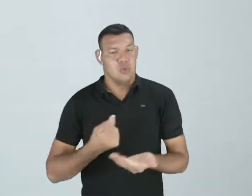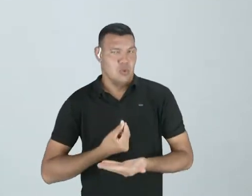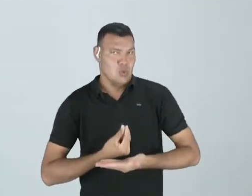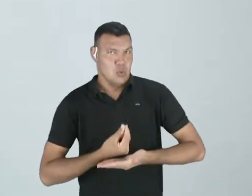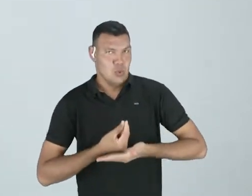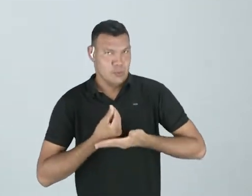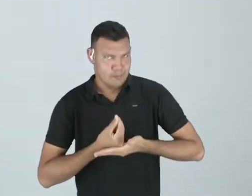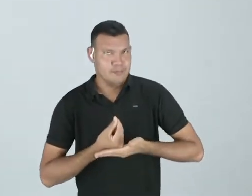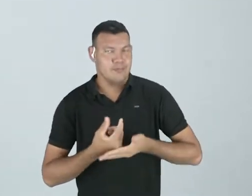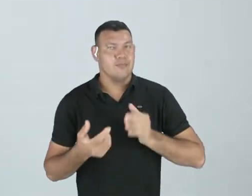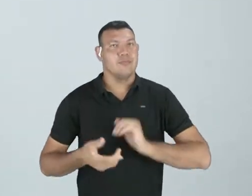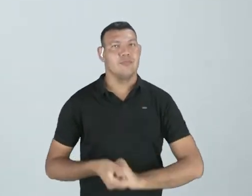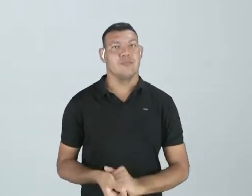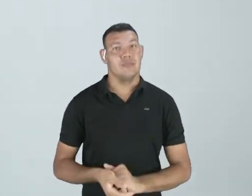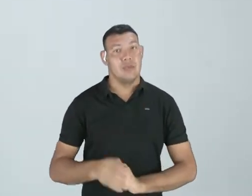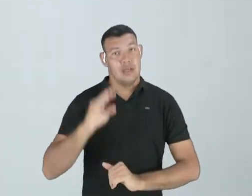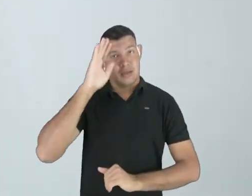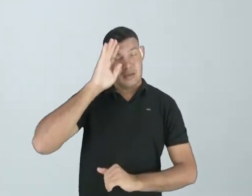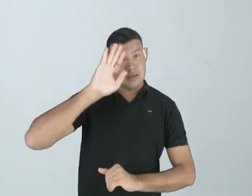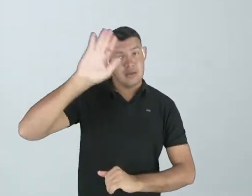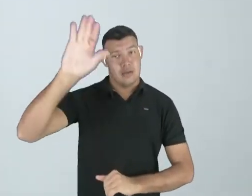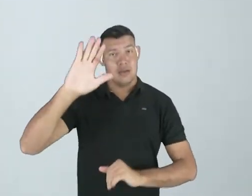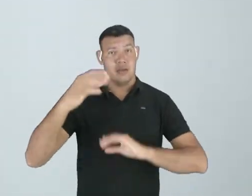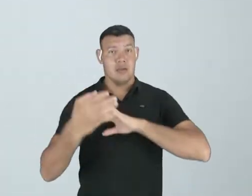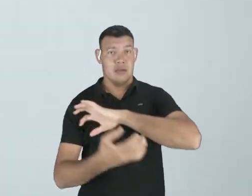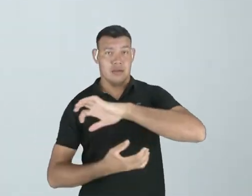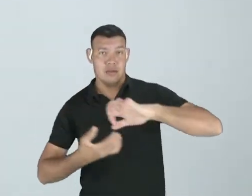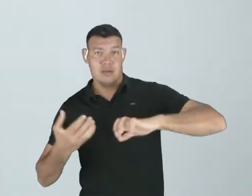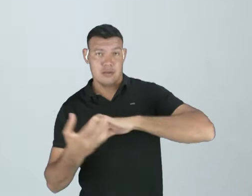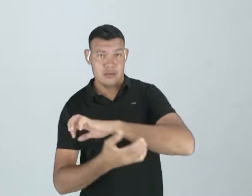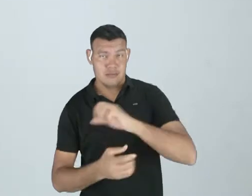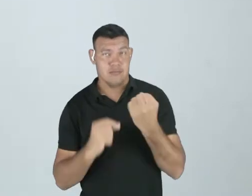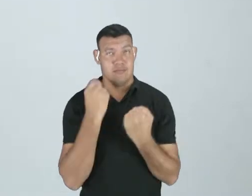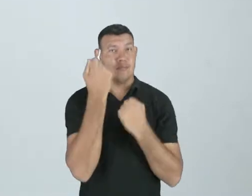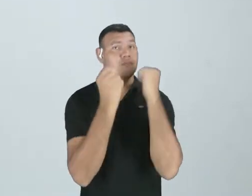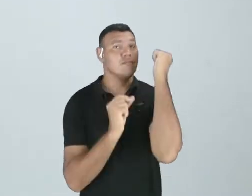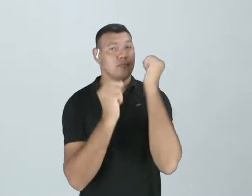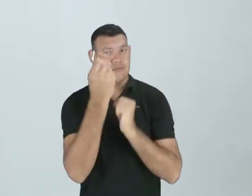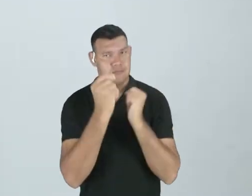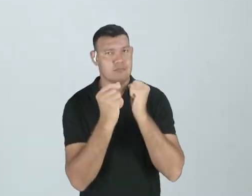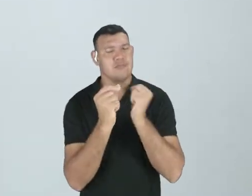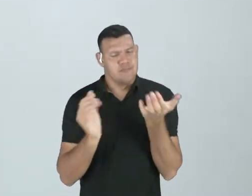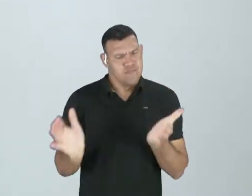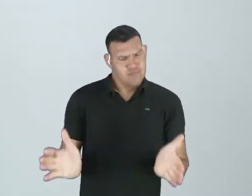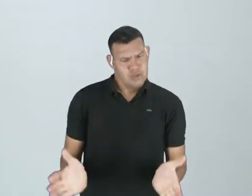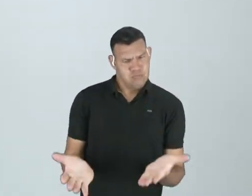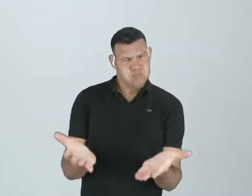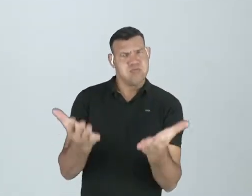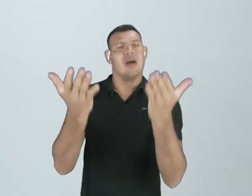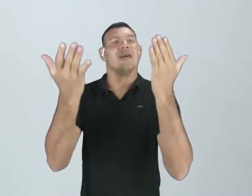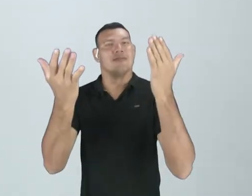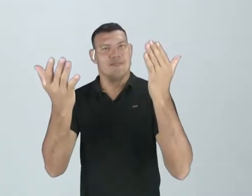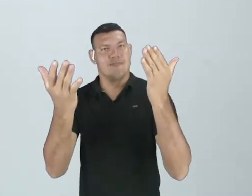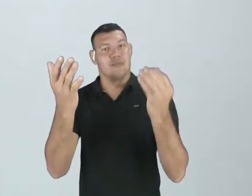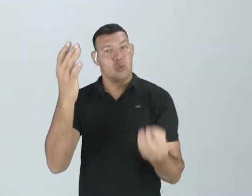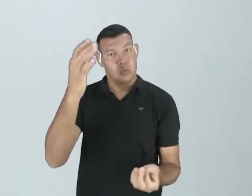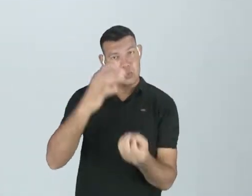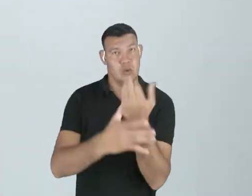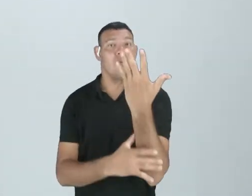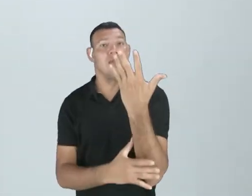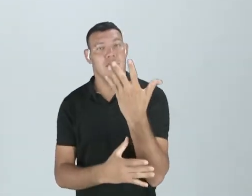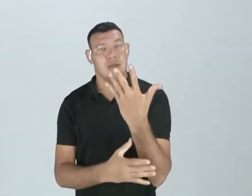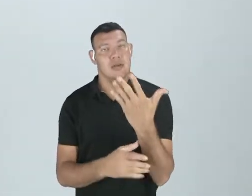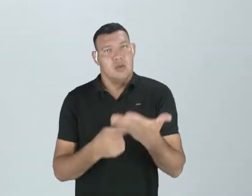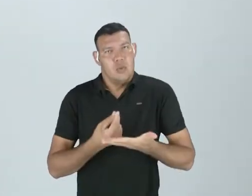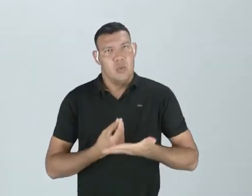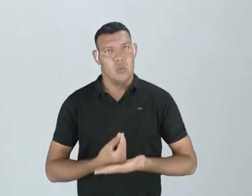certo? Principalmente com as revoluções industriais que vão impulsionar esse surgimento do capitalismo, que